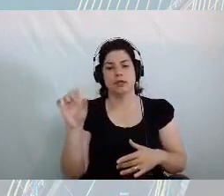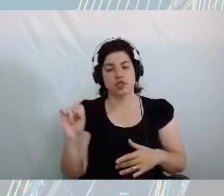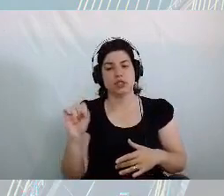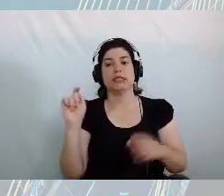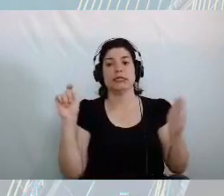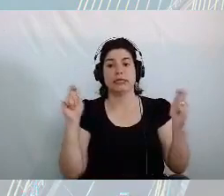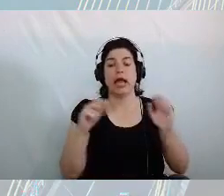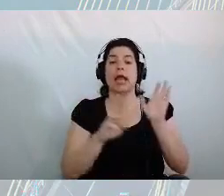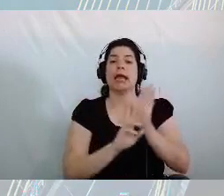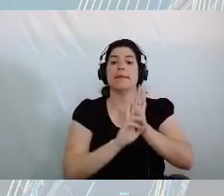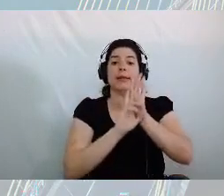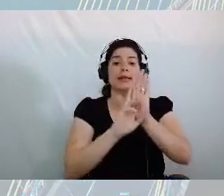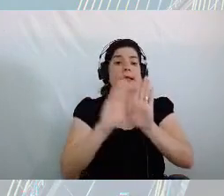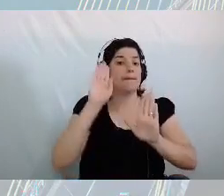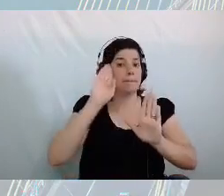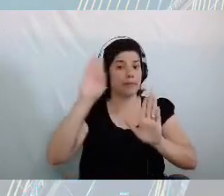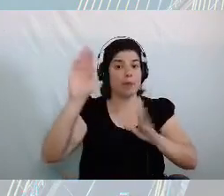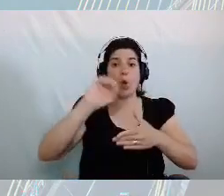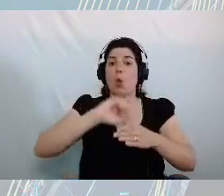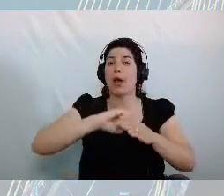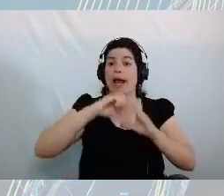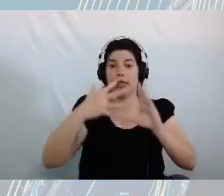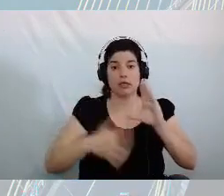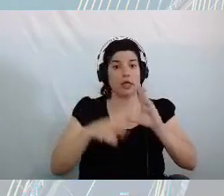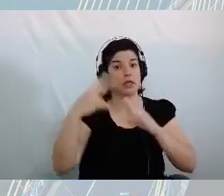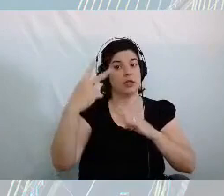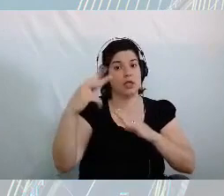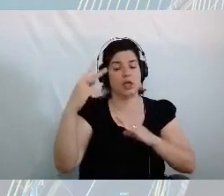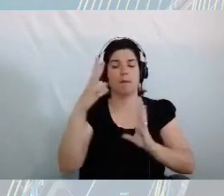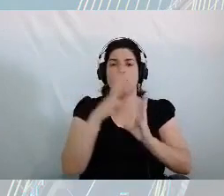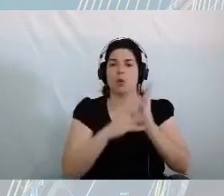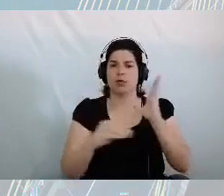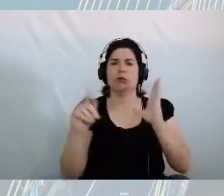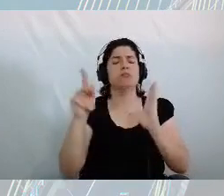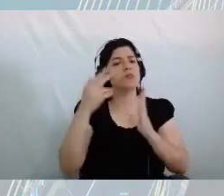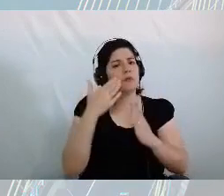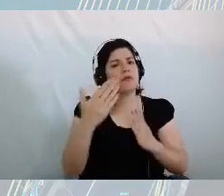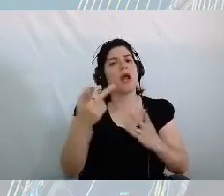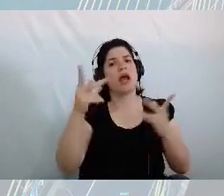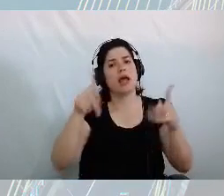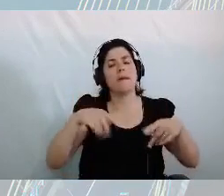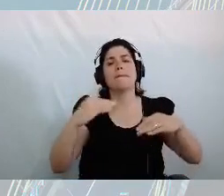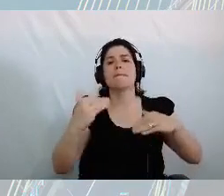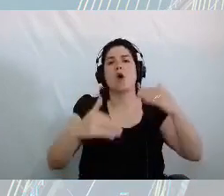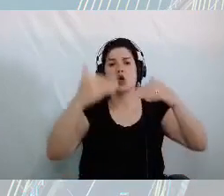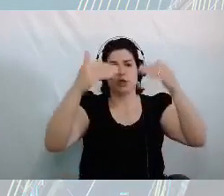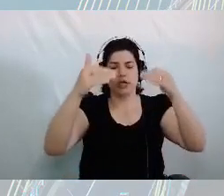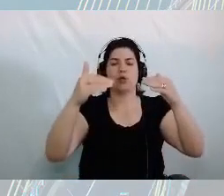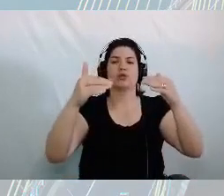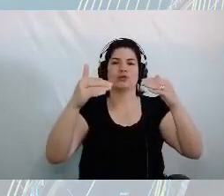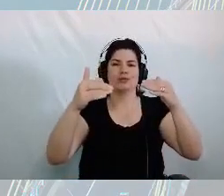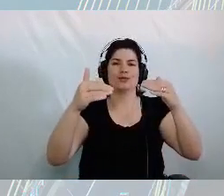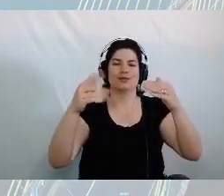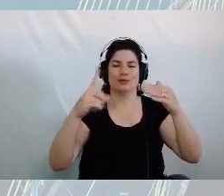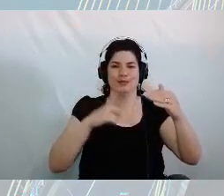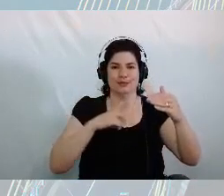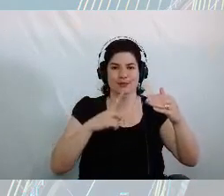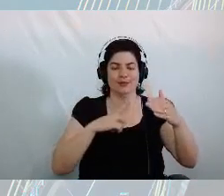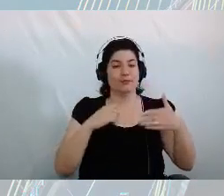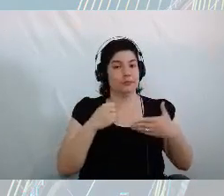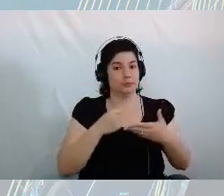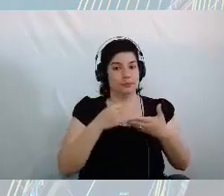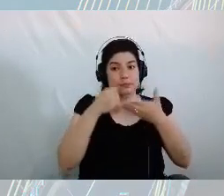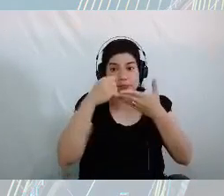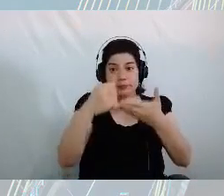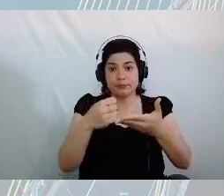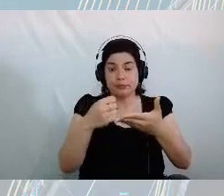características do nosso modelo, né? Então, isso a gente fala aqui que é como se fosse uma evolução das feature stores, né? Então, a gente consegue gerar as principais